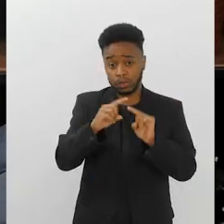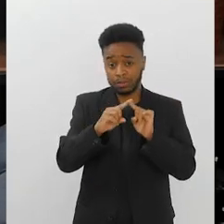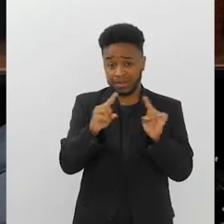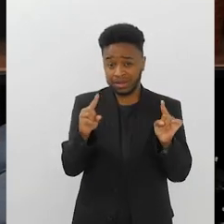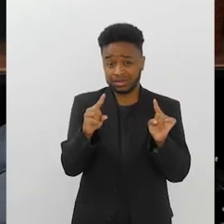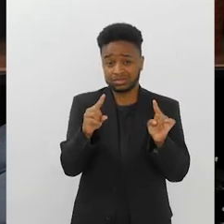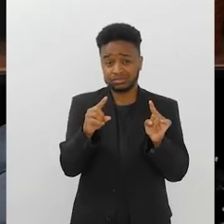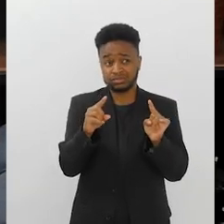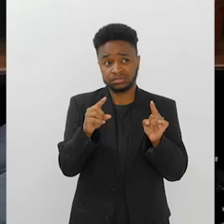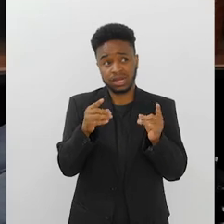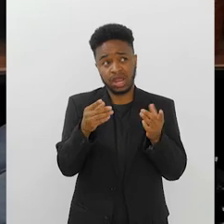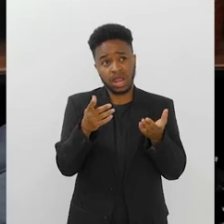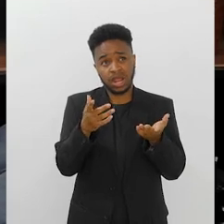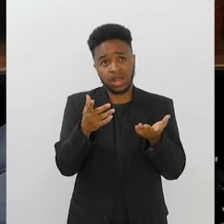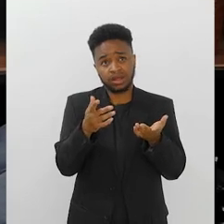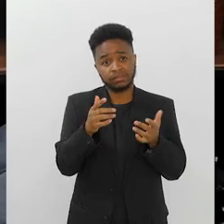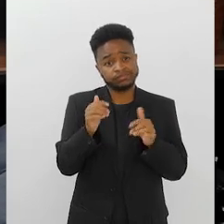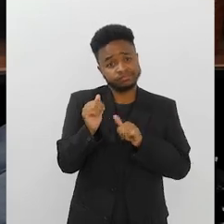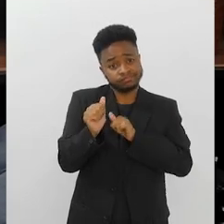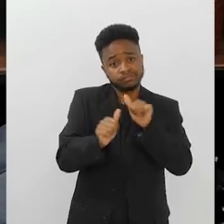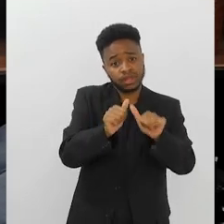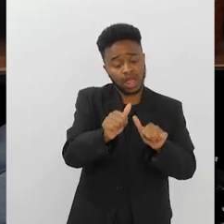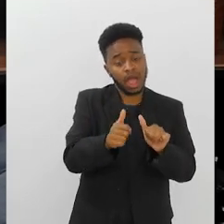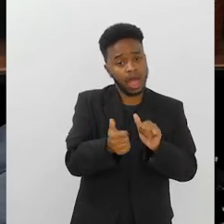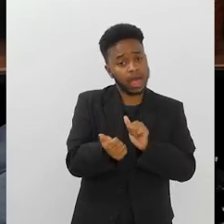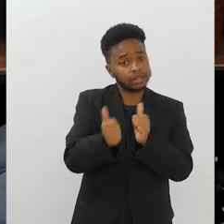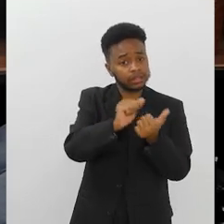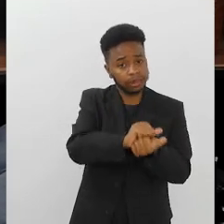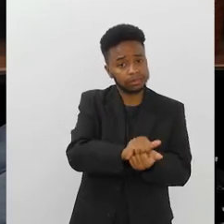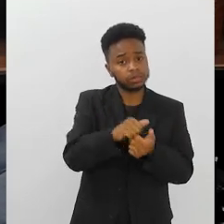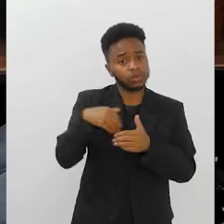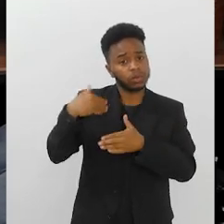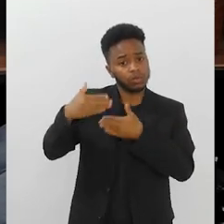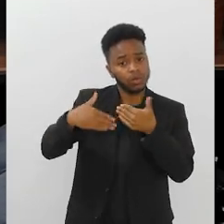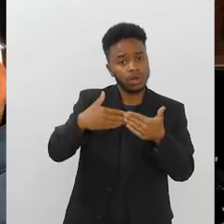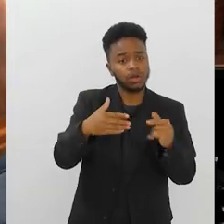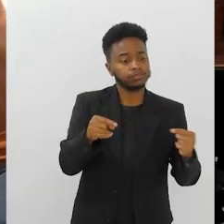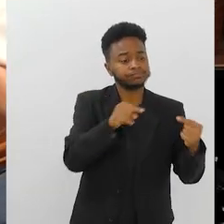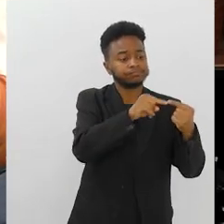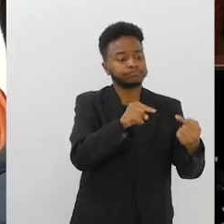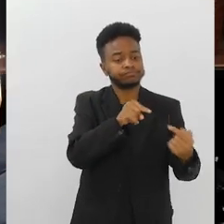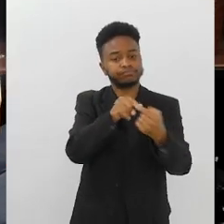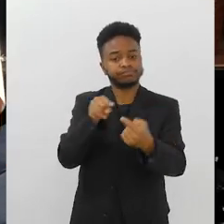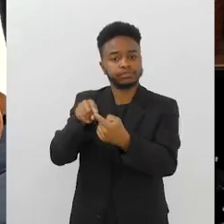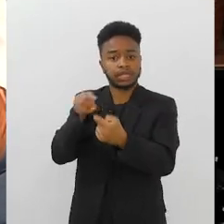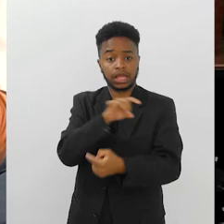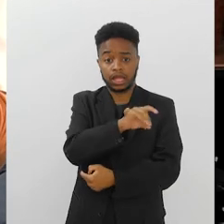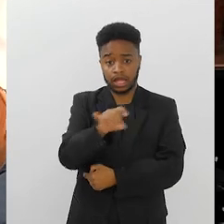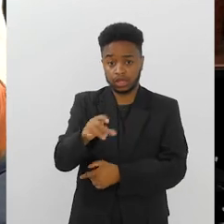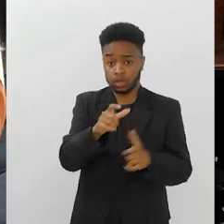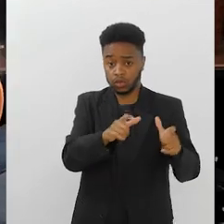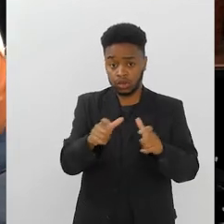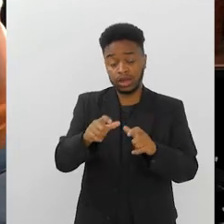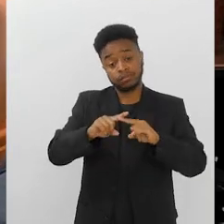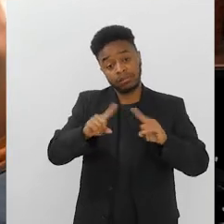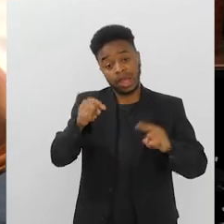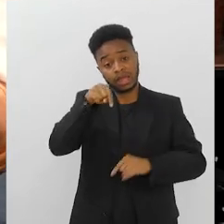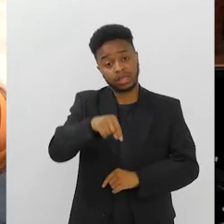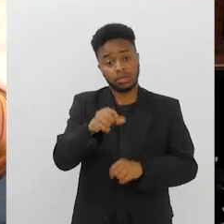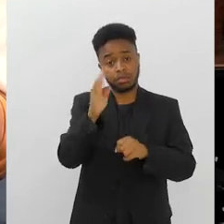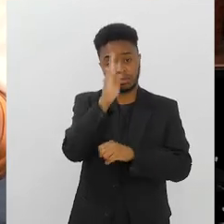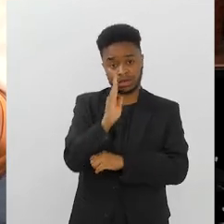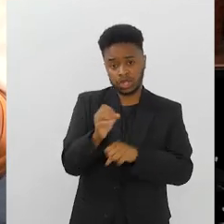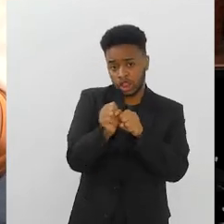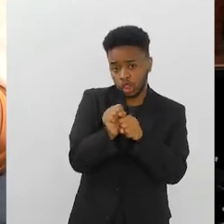cultura mas que ela foi se se adequando aos aos lugares e o Brasil que